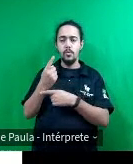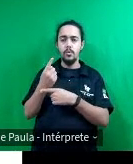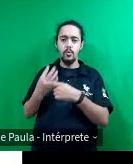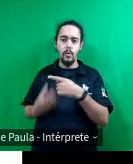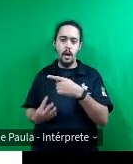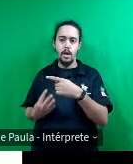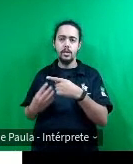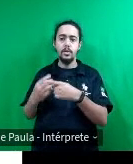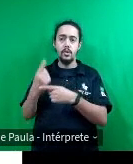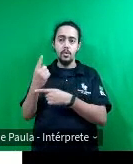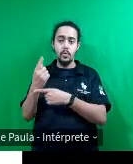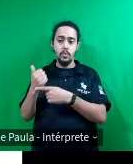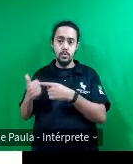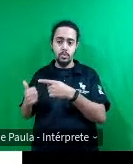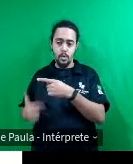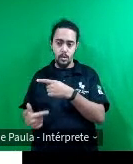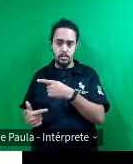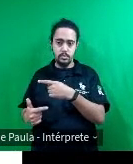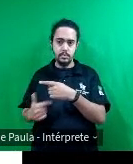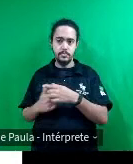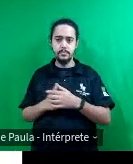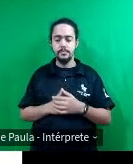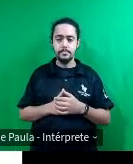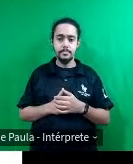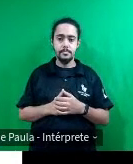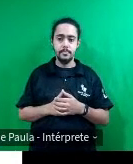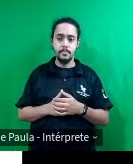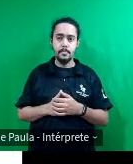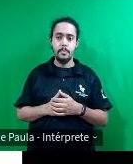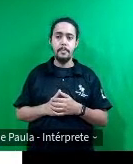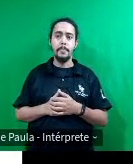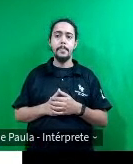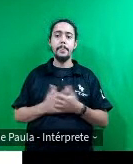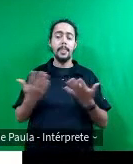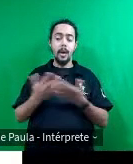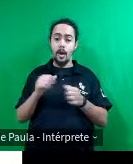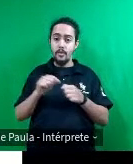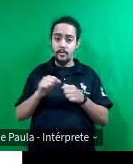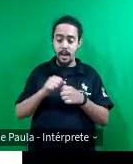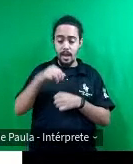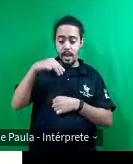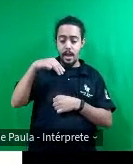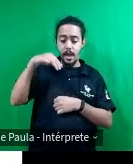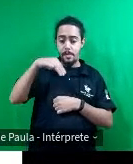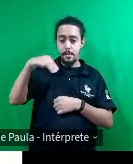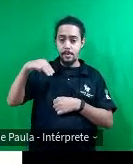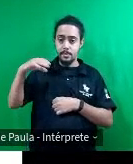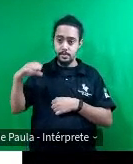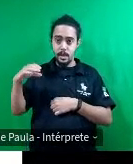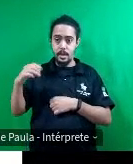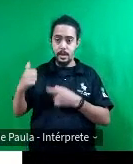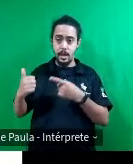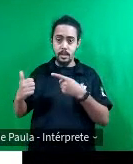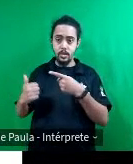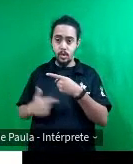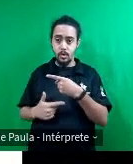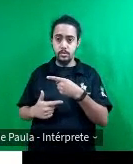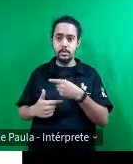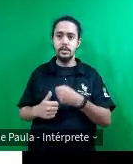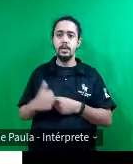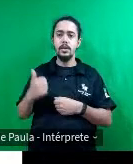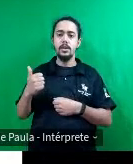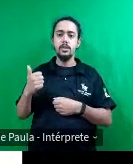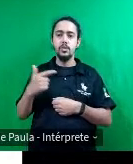o R3 vale 12. Tira o MMC aqui, mínimo múltiplo comum, que é 12. 12 por 6 dá